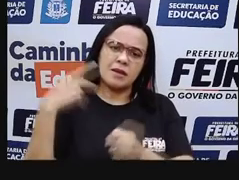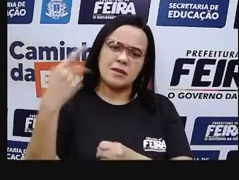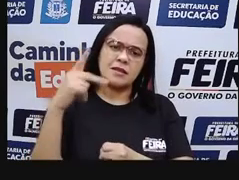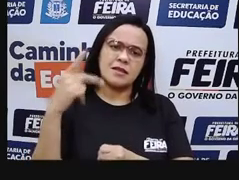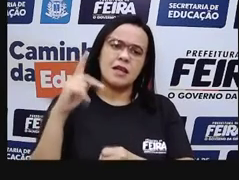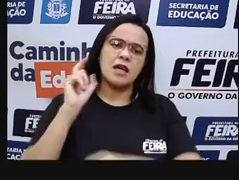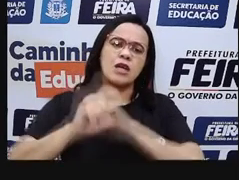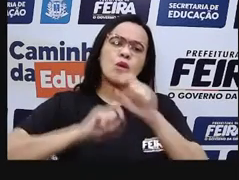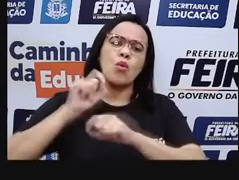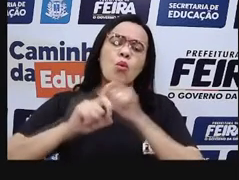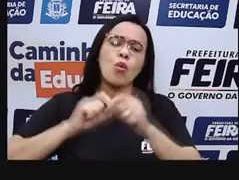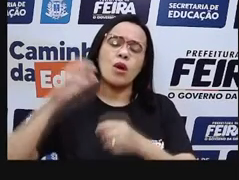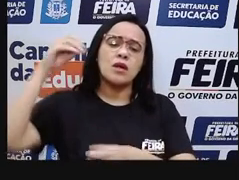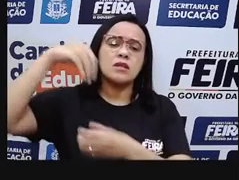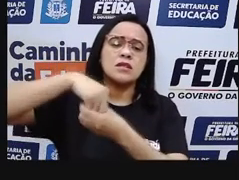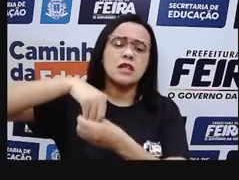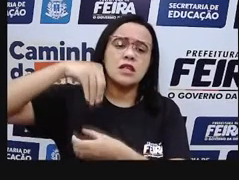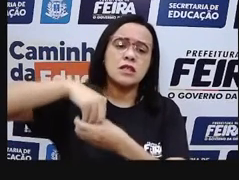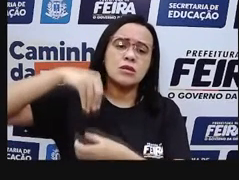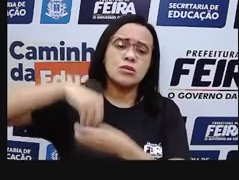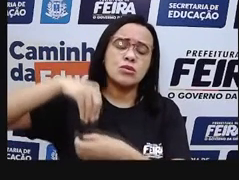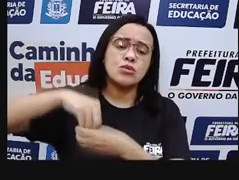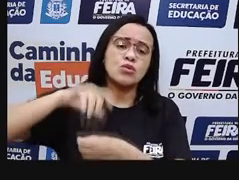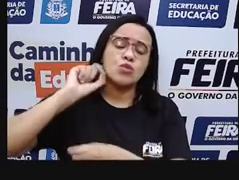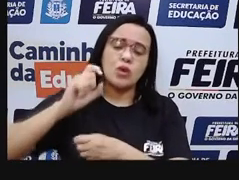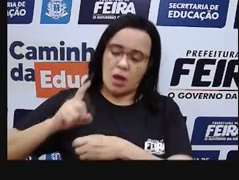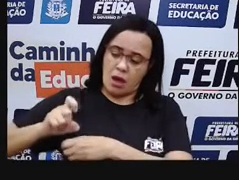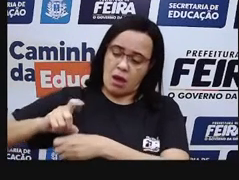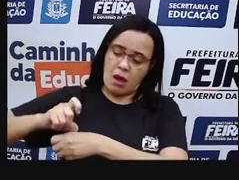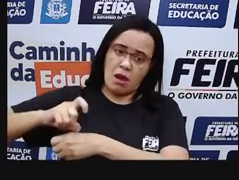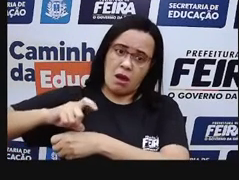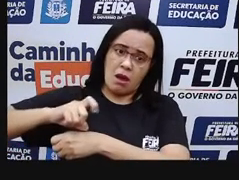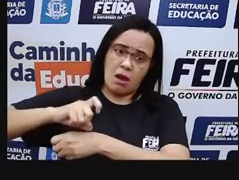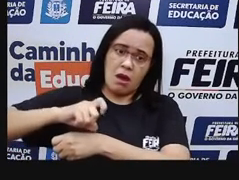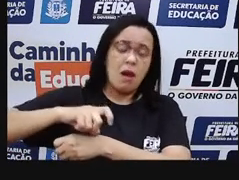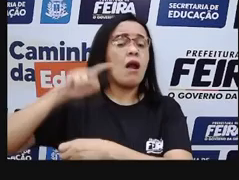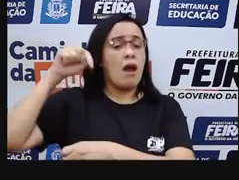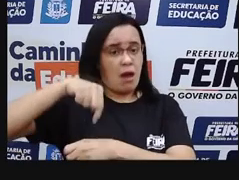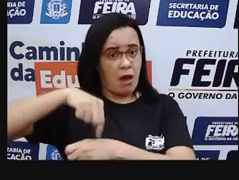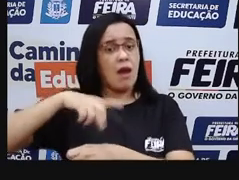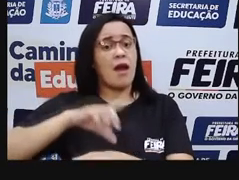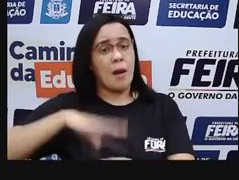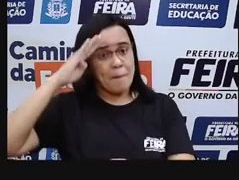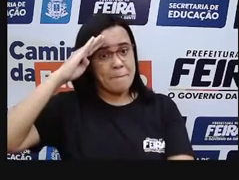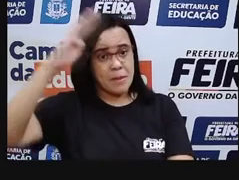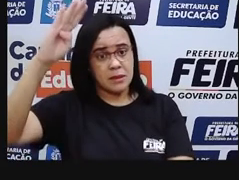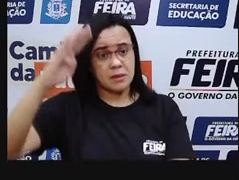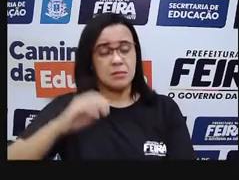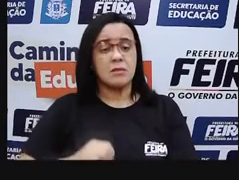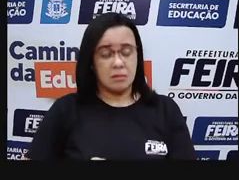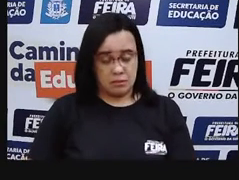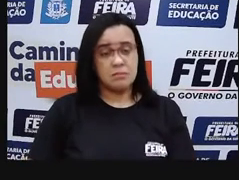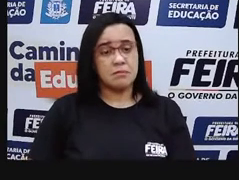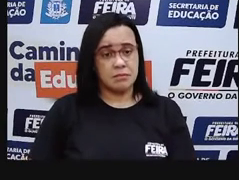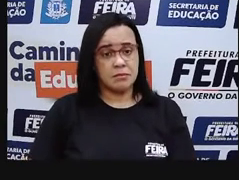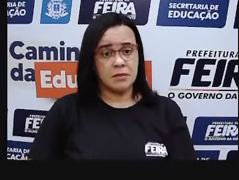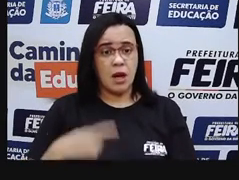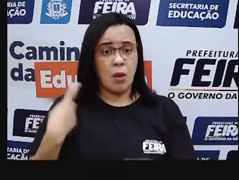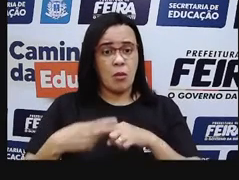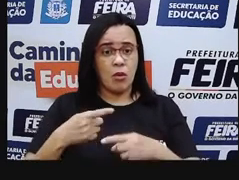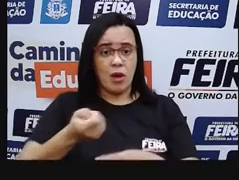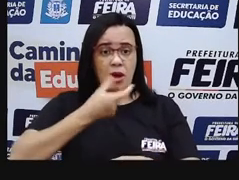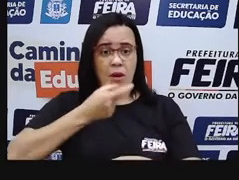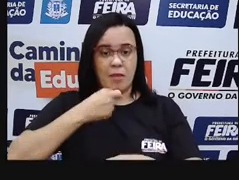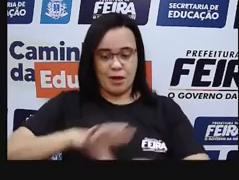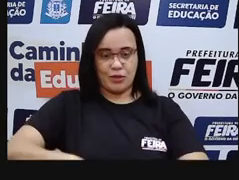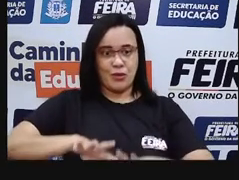digo composto dizer que antimicrobiana e esses antimicrobianos podem ser antibiótico antifúngico